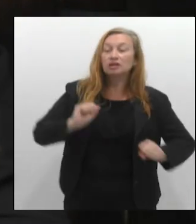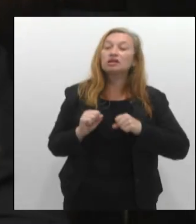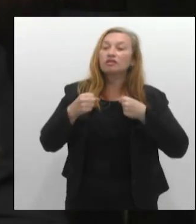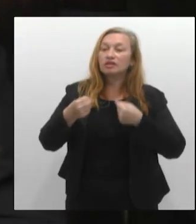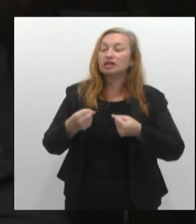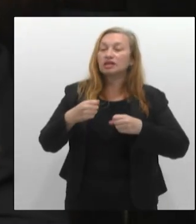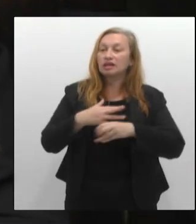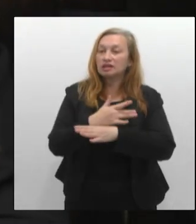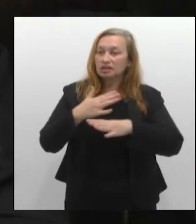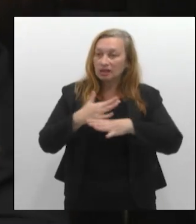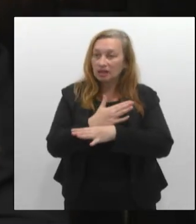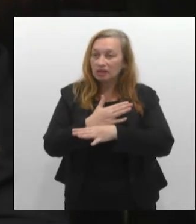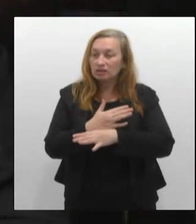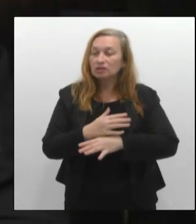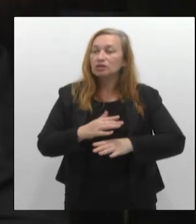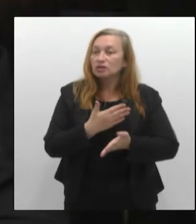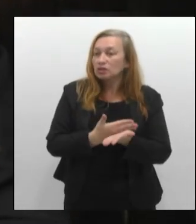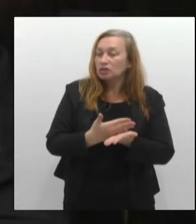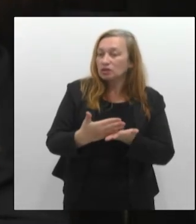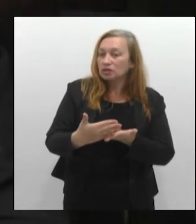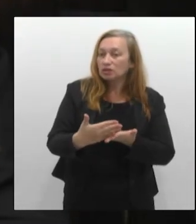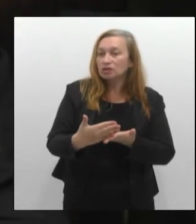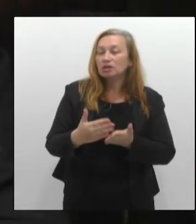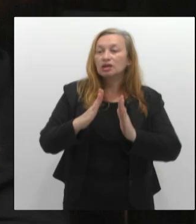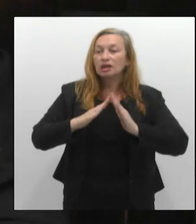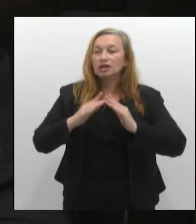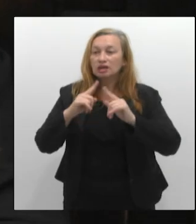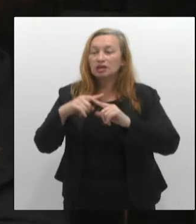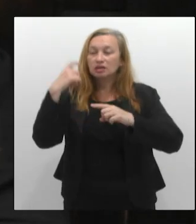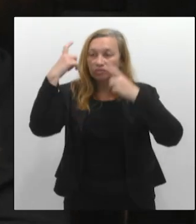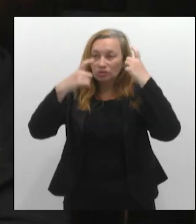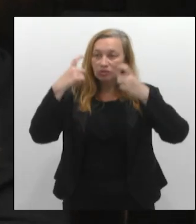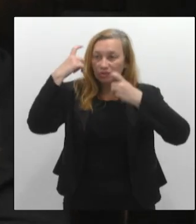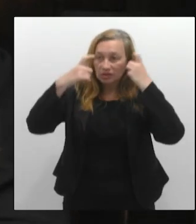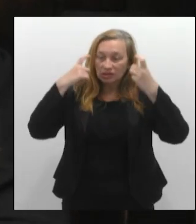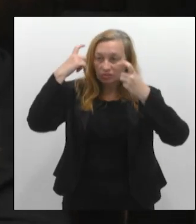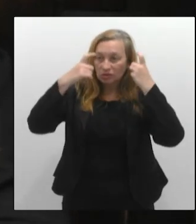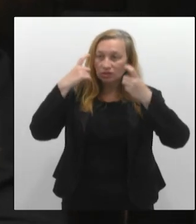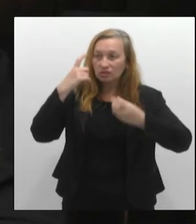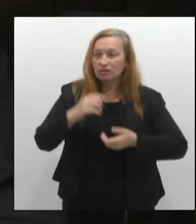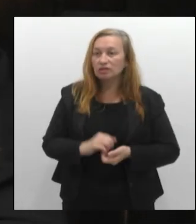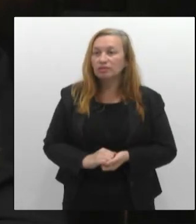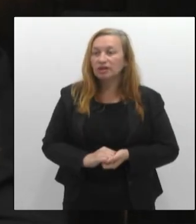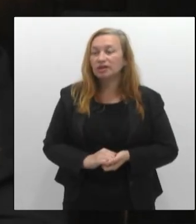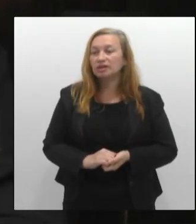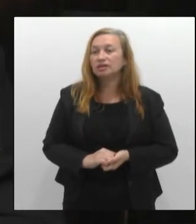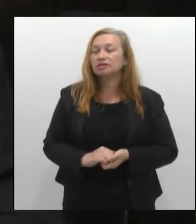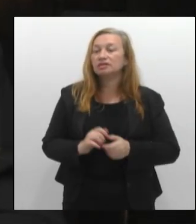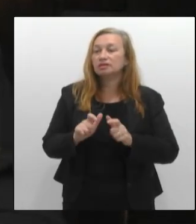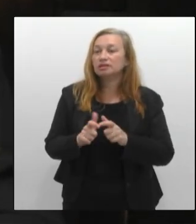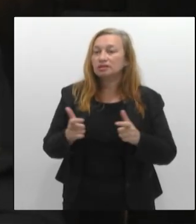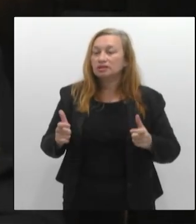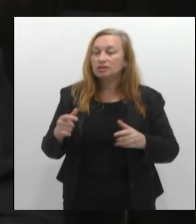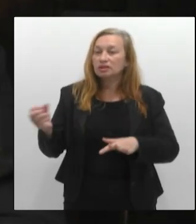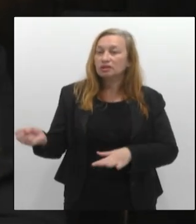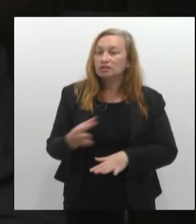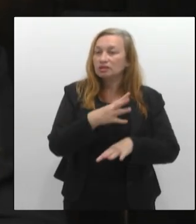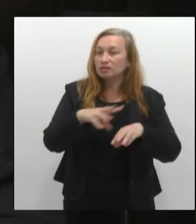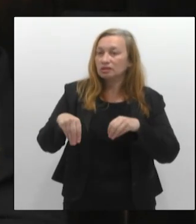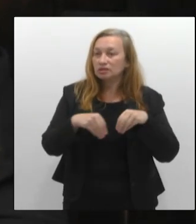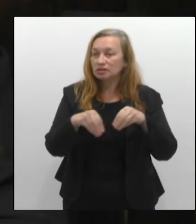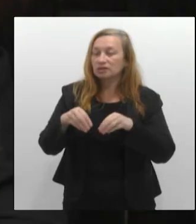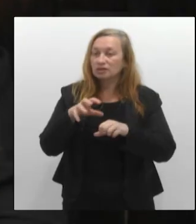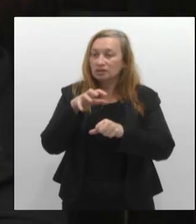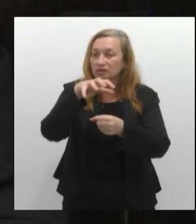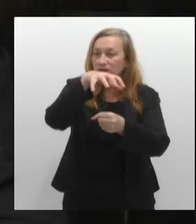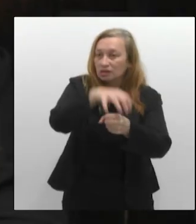cidade. Desde o início, a igreja teve a preocupação em que toda a extensão das novas terras colonizadas